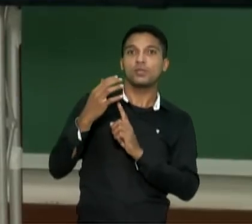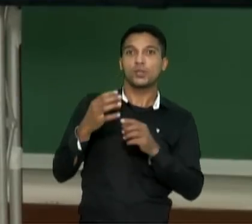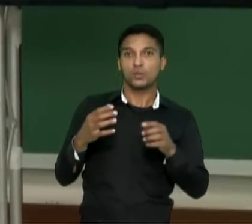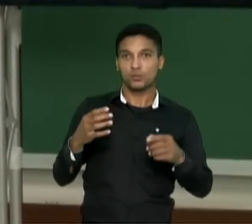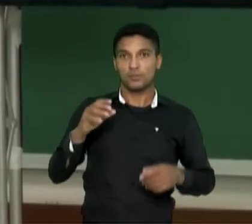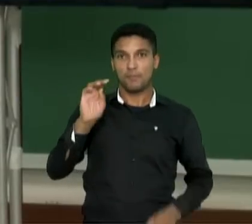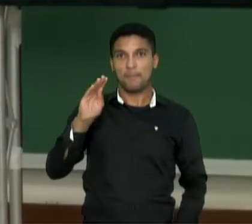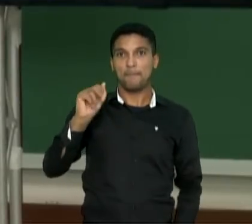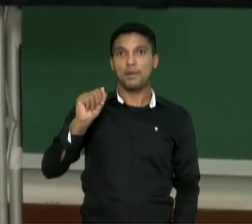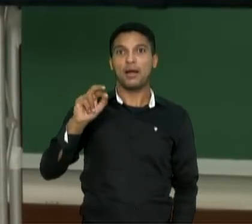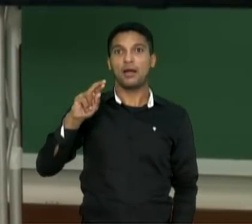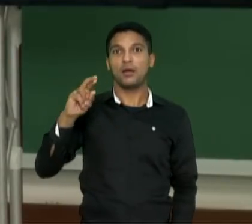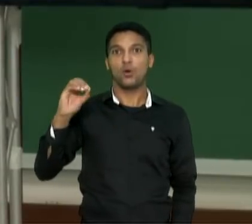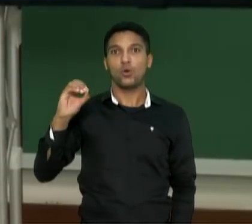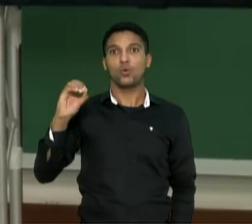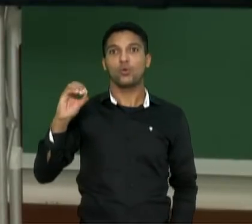só